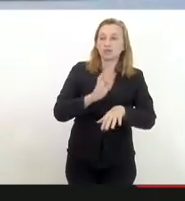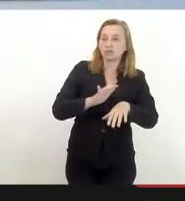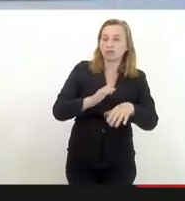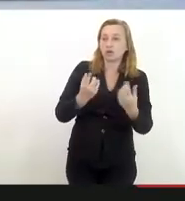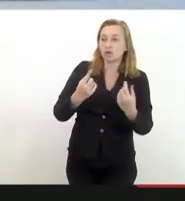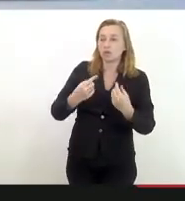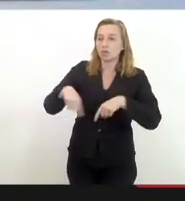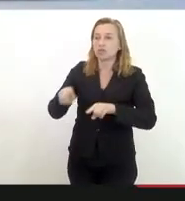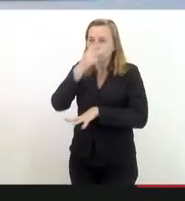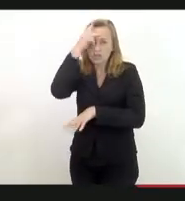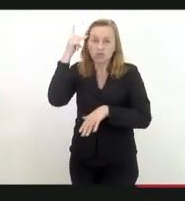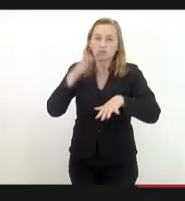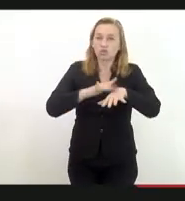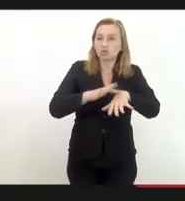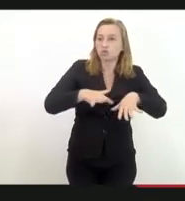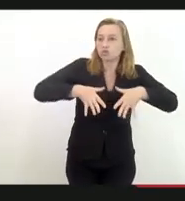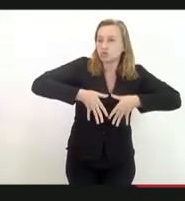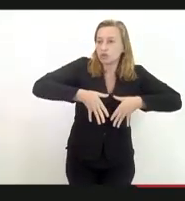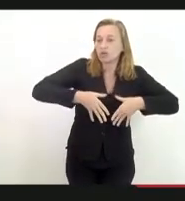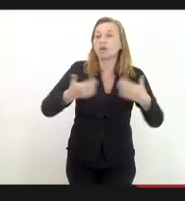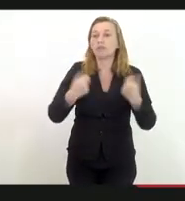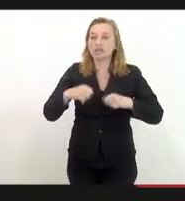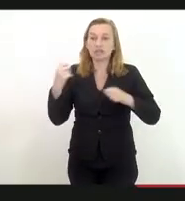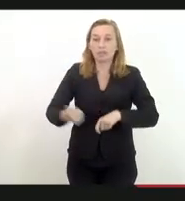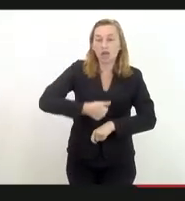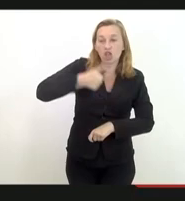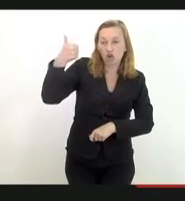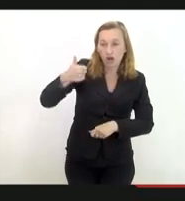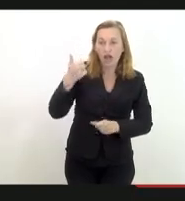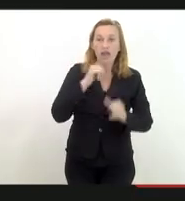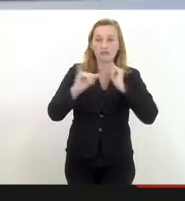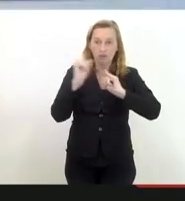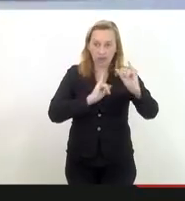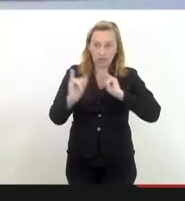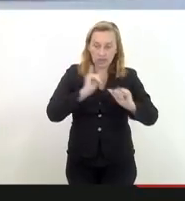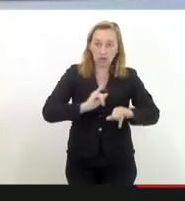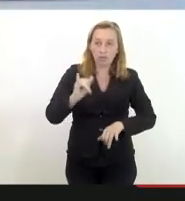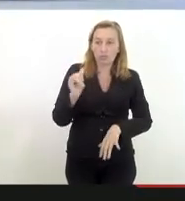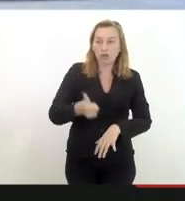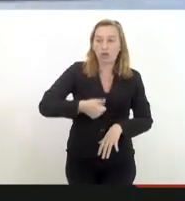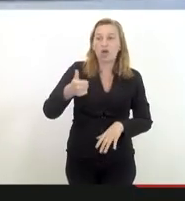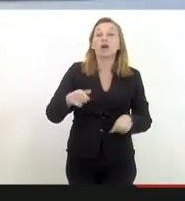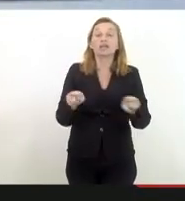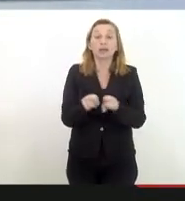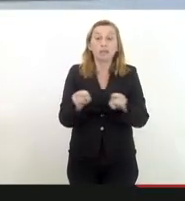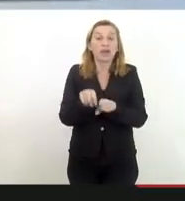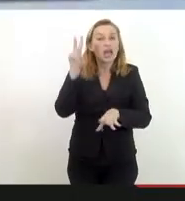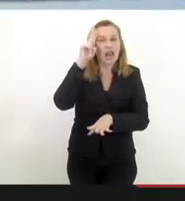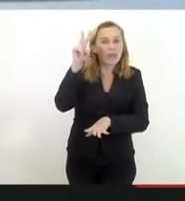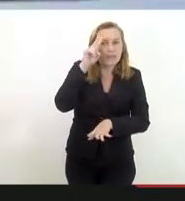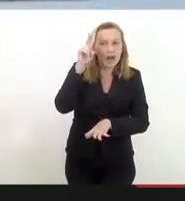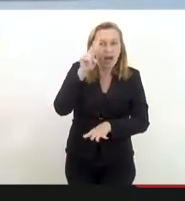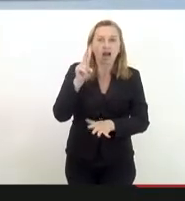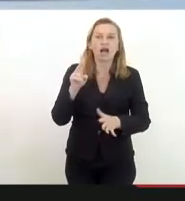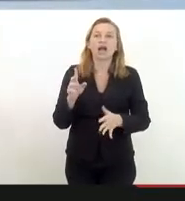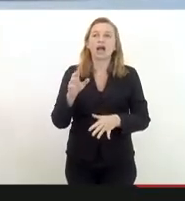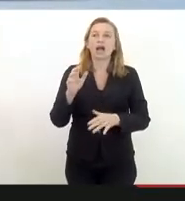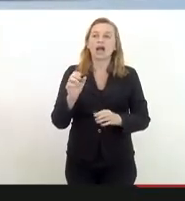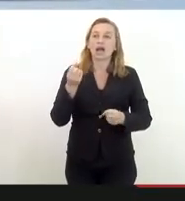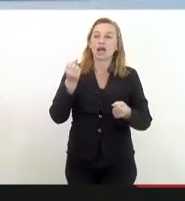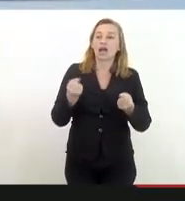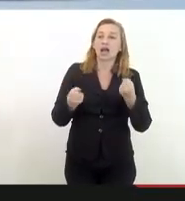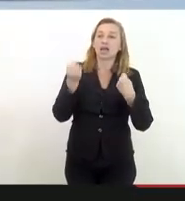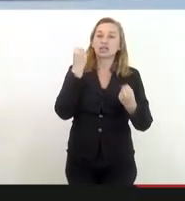Né? A gente precisa melhorar muito essa informação. Gostaria de lembrar também que a academia,